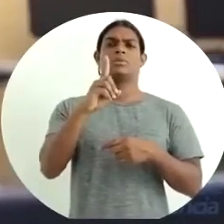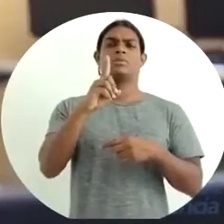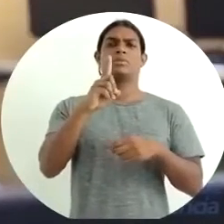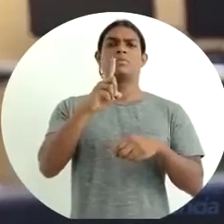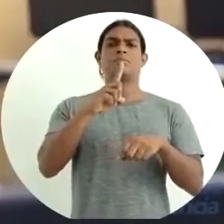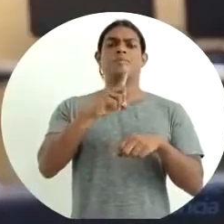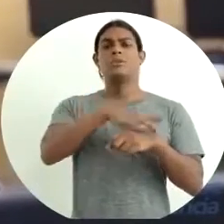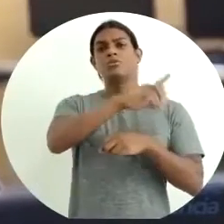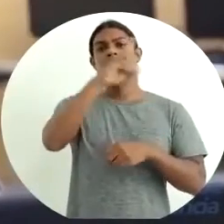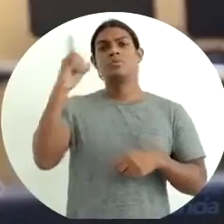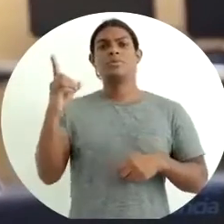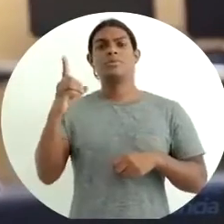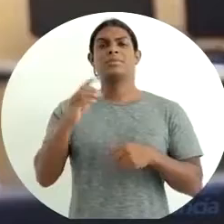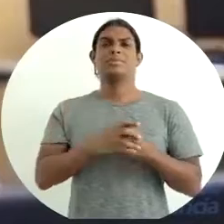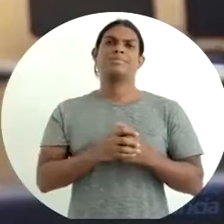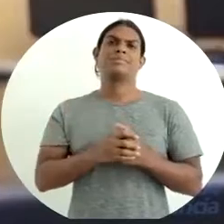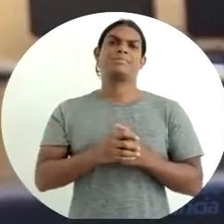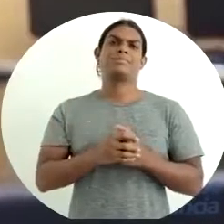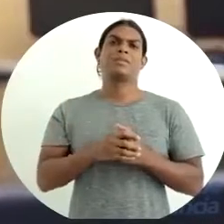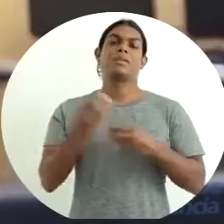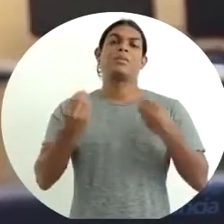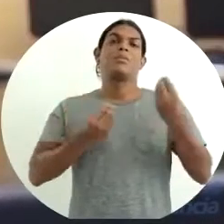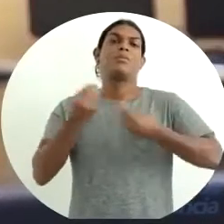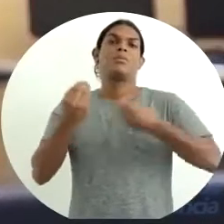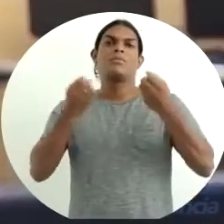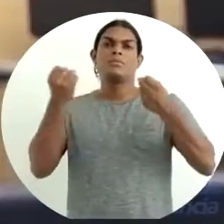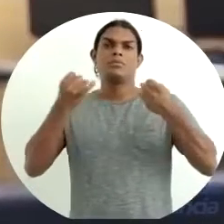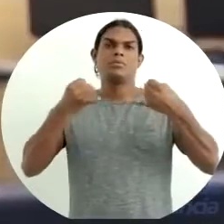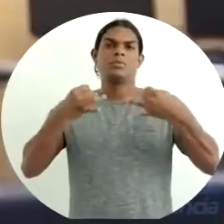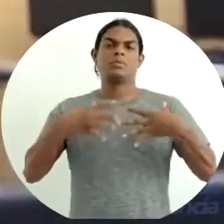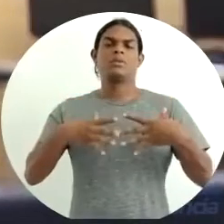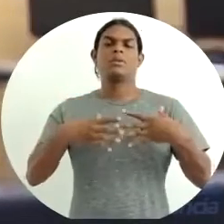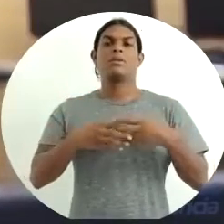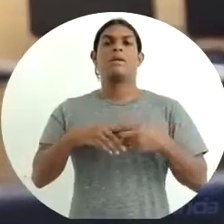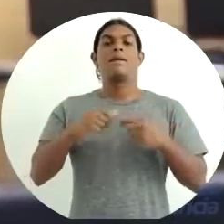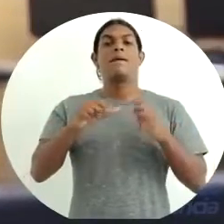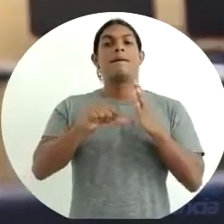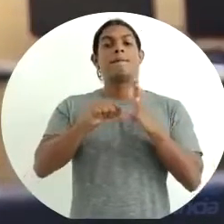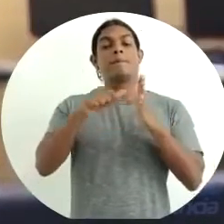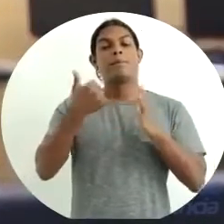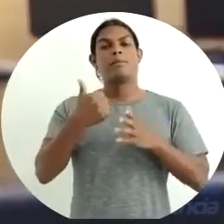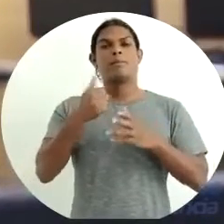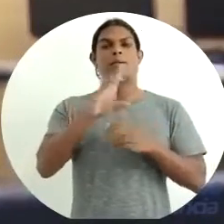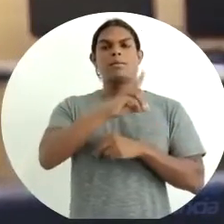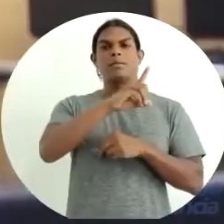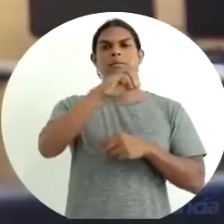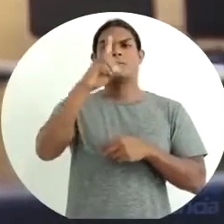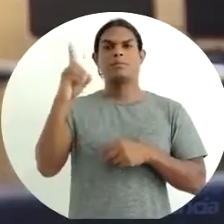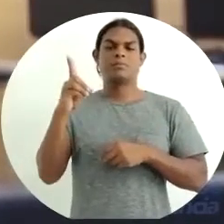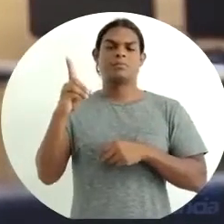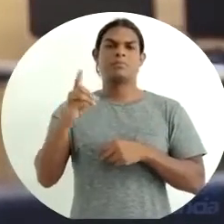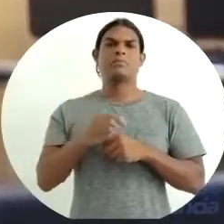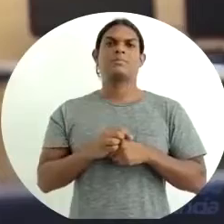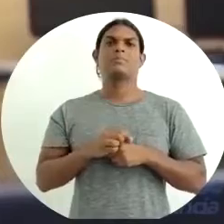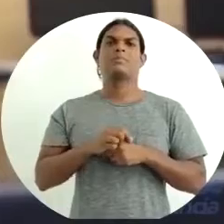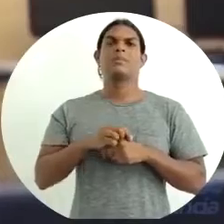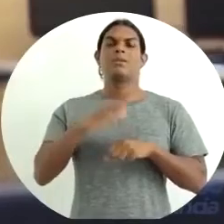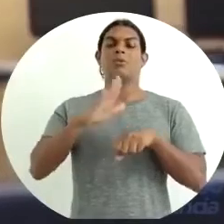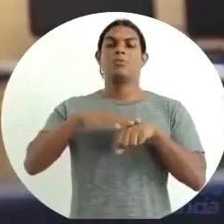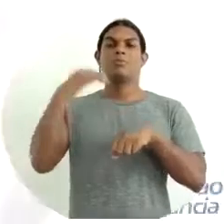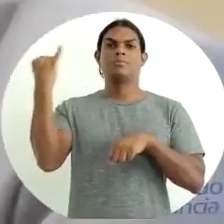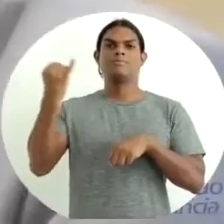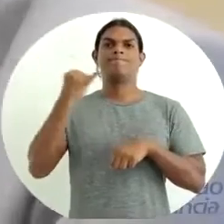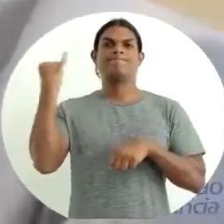A primeira data que acontecer é a data do acidente do trabalho. Isso é importante para o benefício previdenciário.